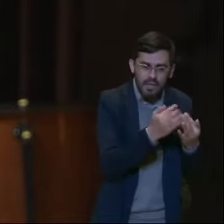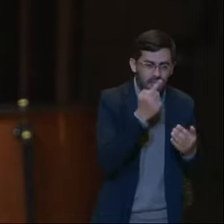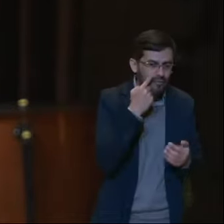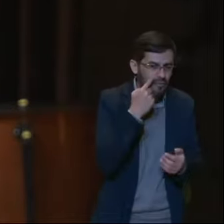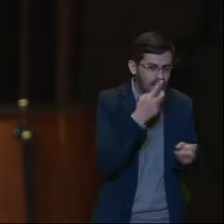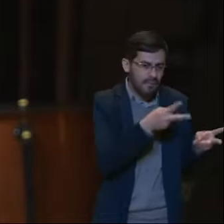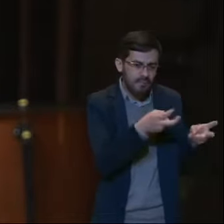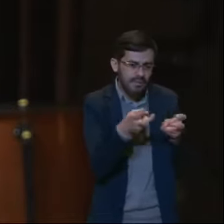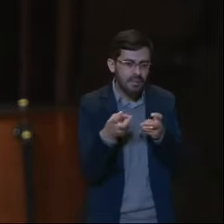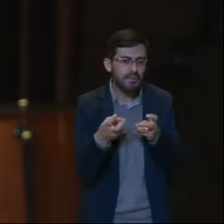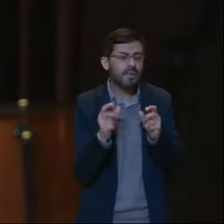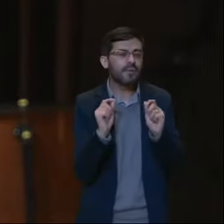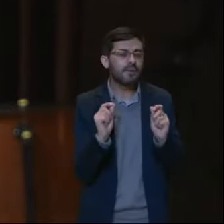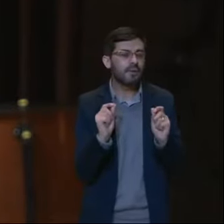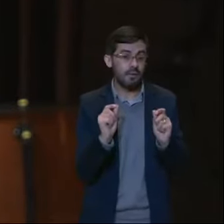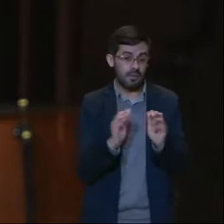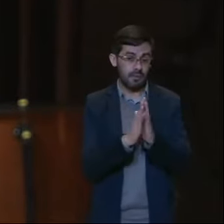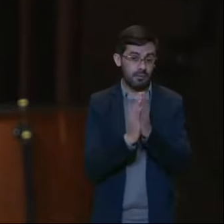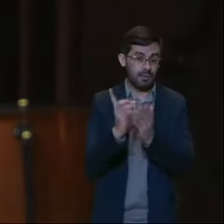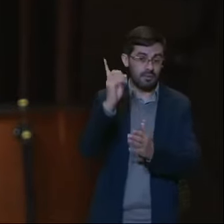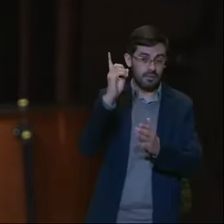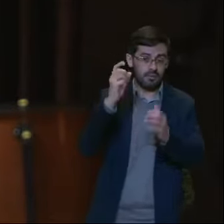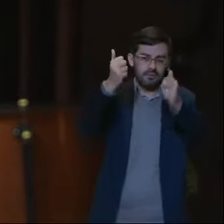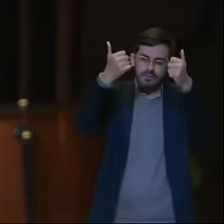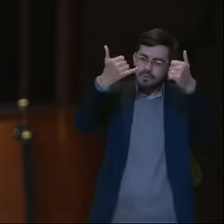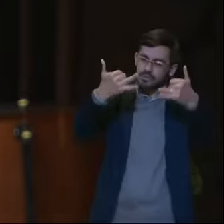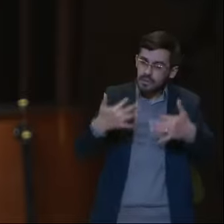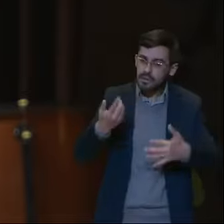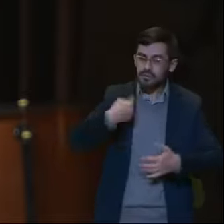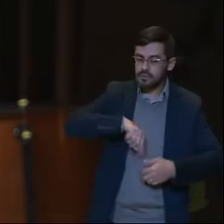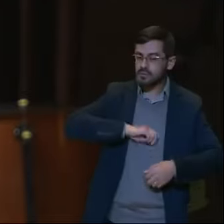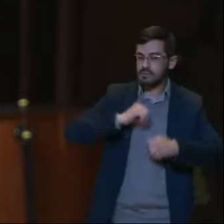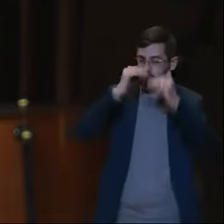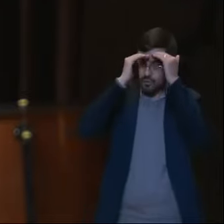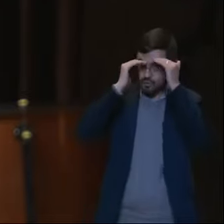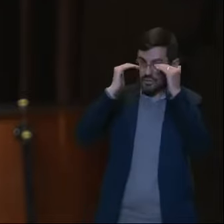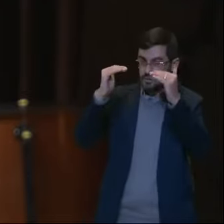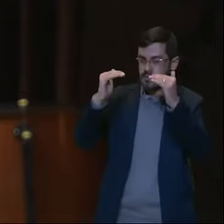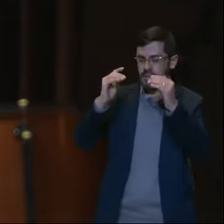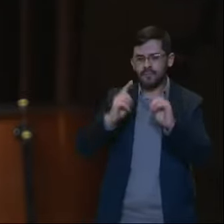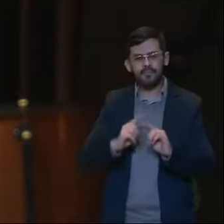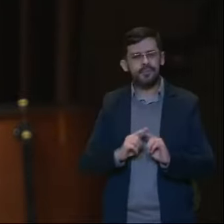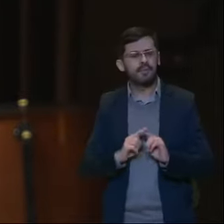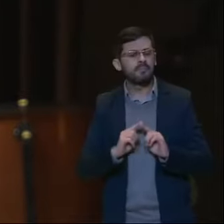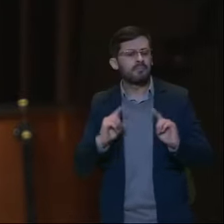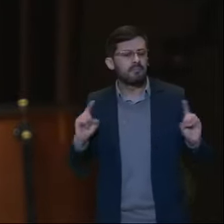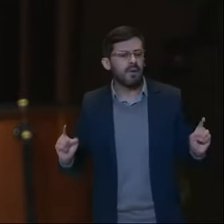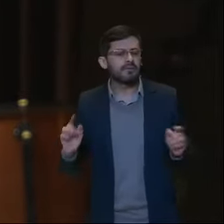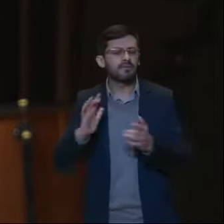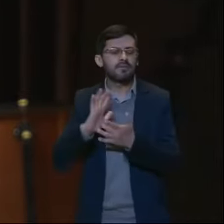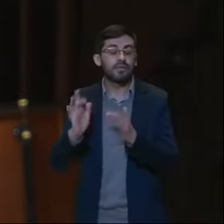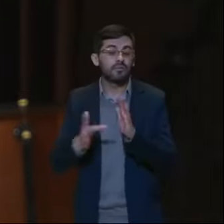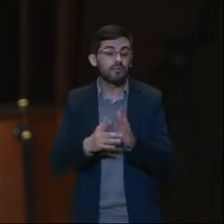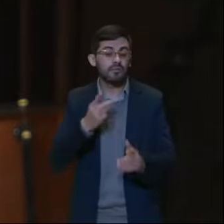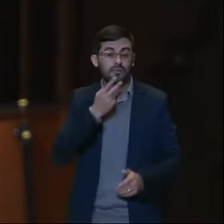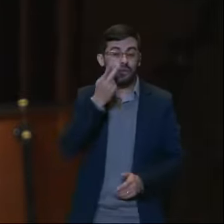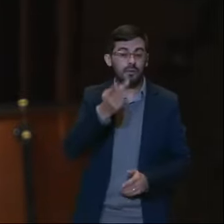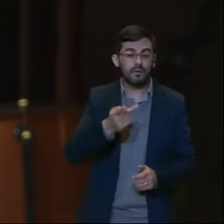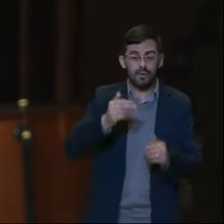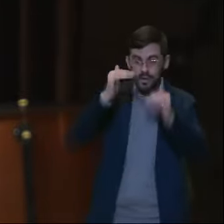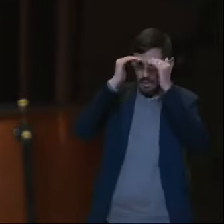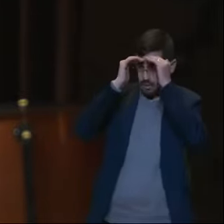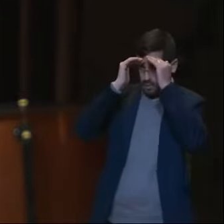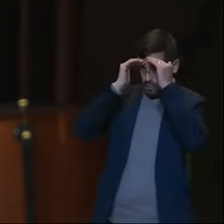Aquilo que a Bíblia nos diz é aquilo que precisamos seguir. Mas o fato é que o que Jesus estava ali falando sobre a fidelidade, sobre o